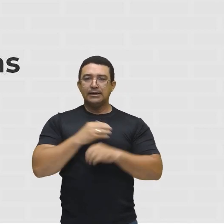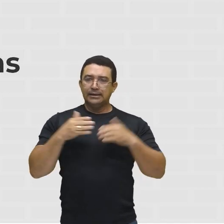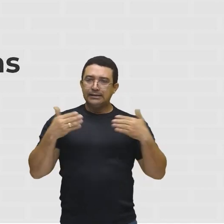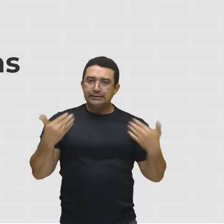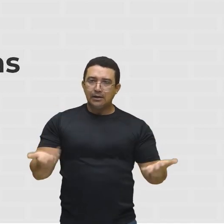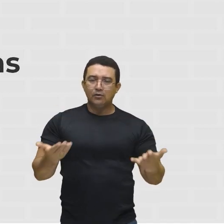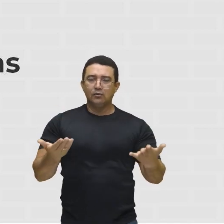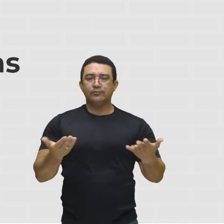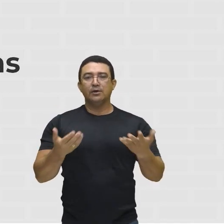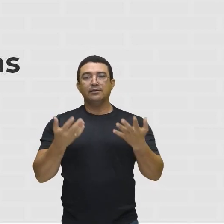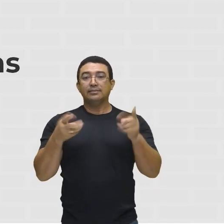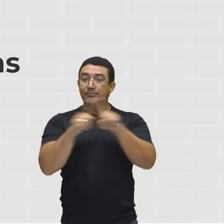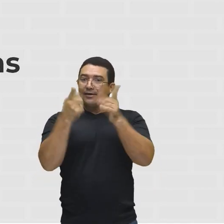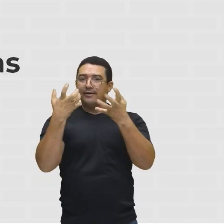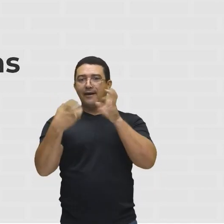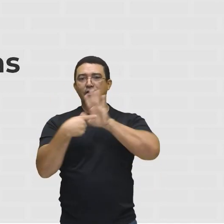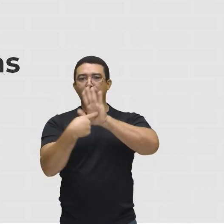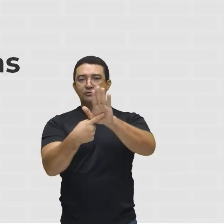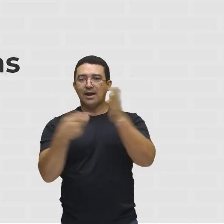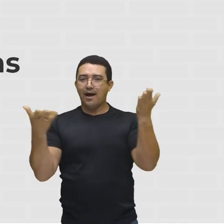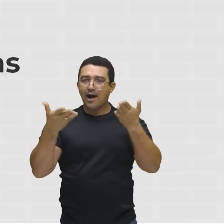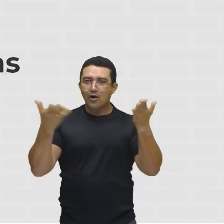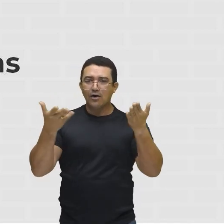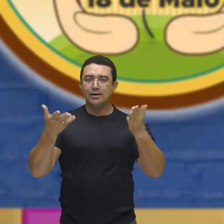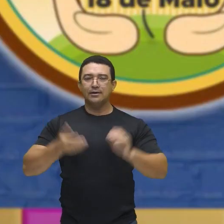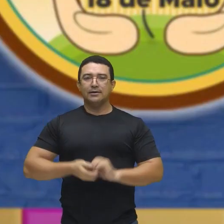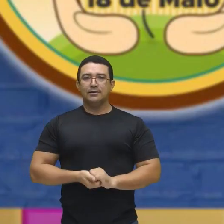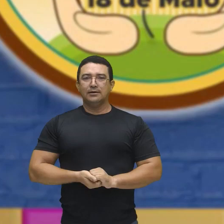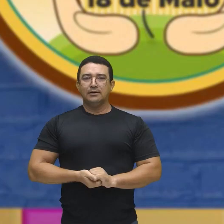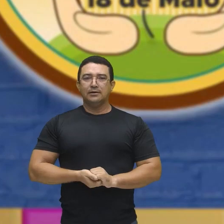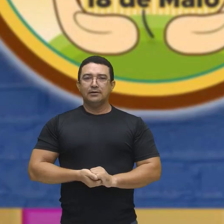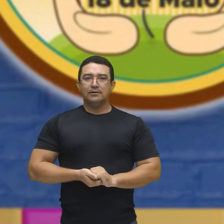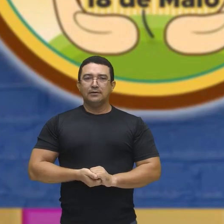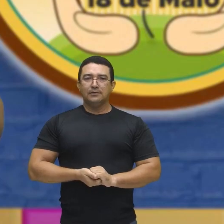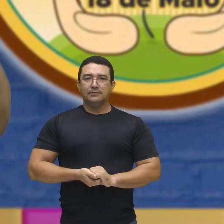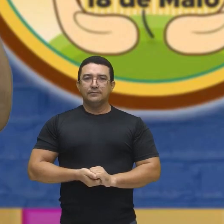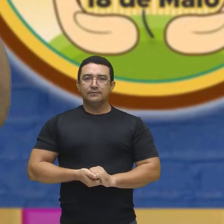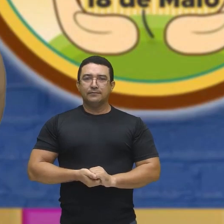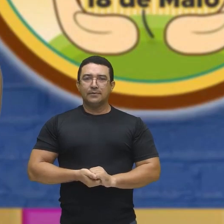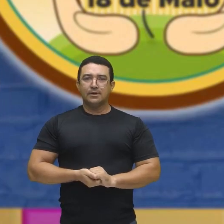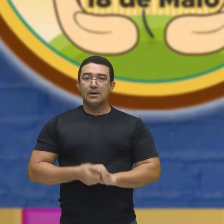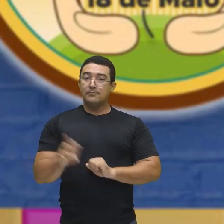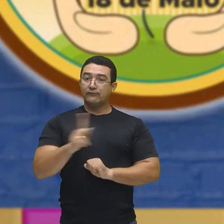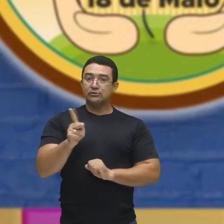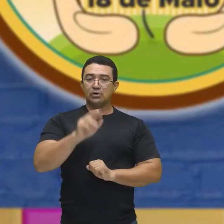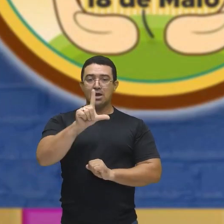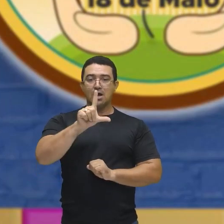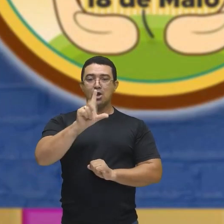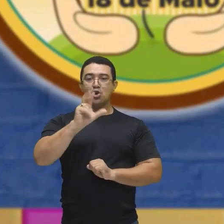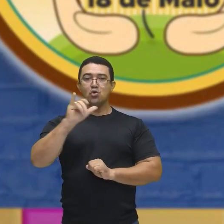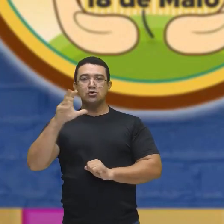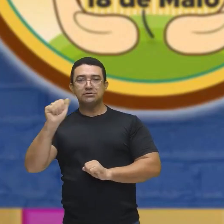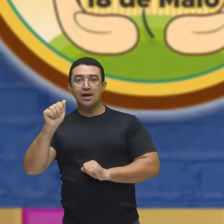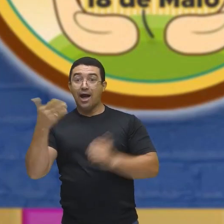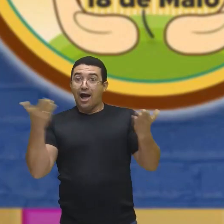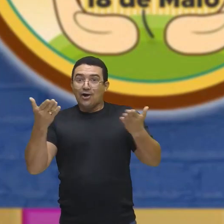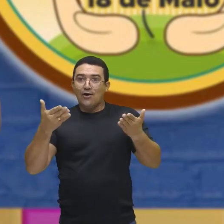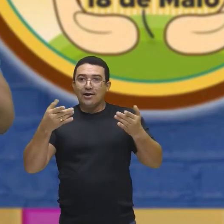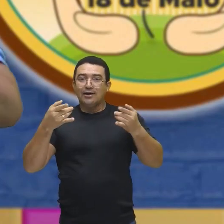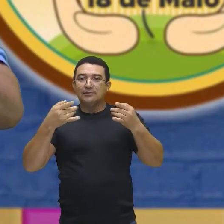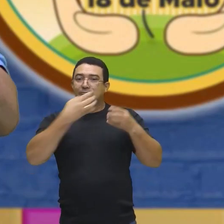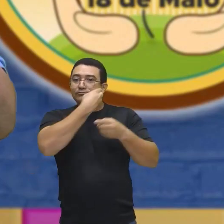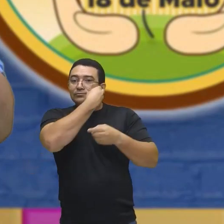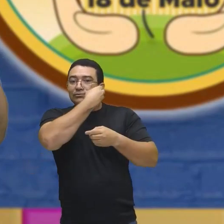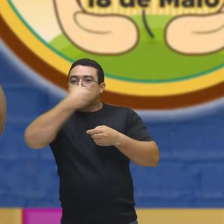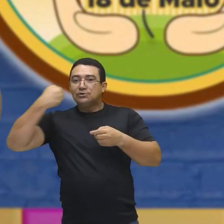quero salientar para vocês, agora, nesse momento, né, vamos lá? Então, a professora Lúcia está sem máscara, porque